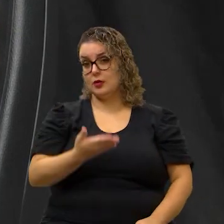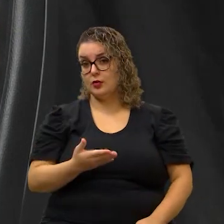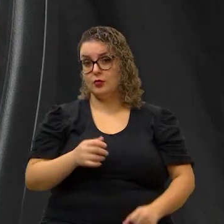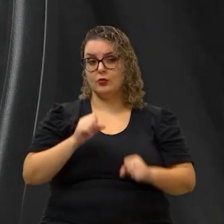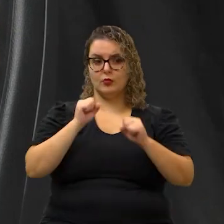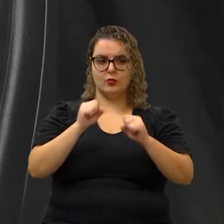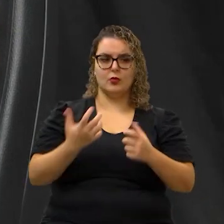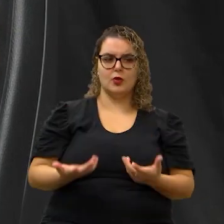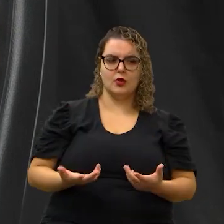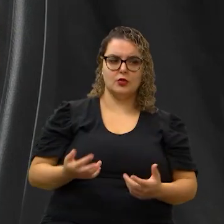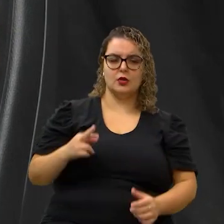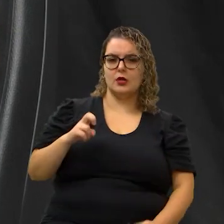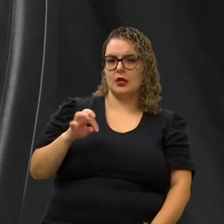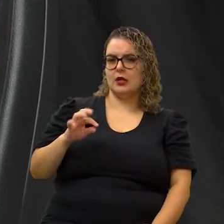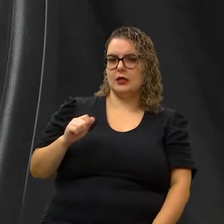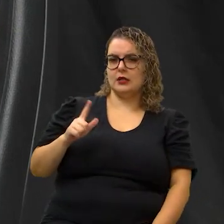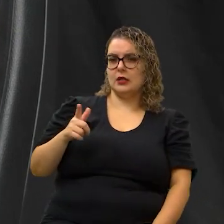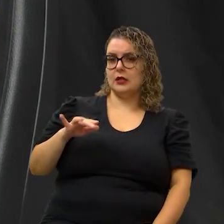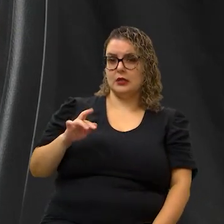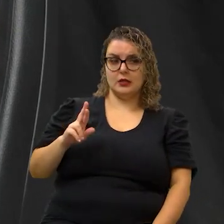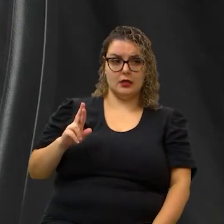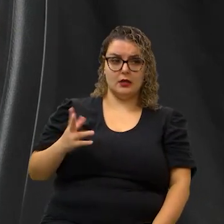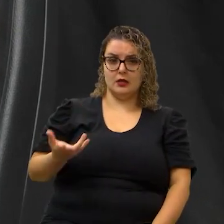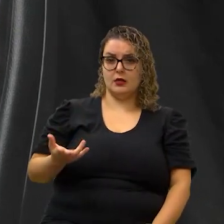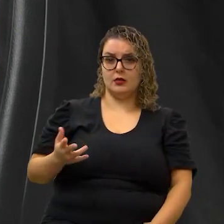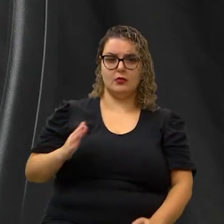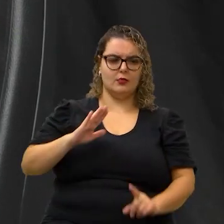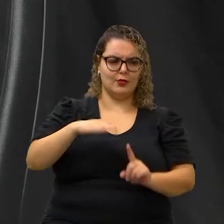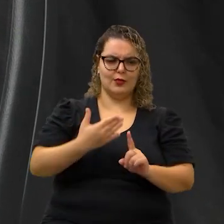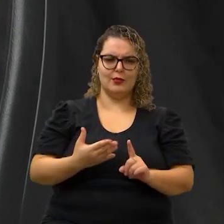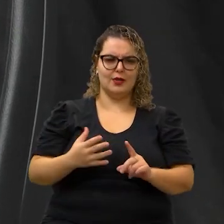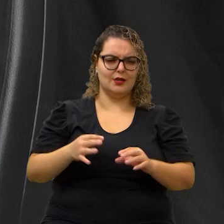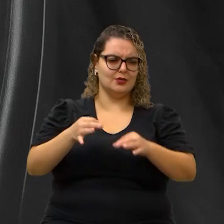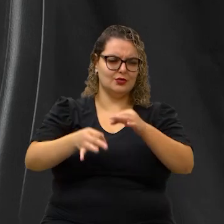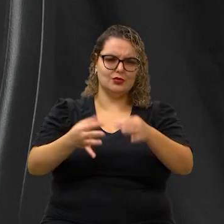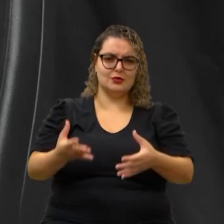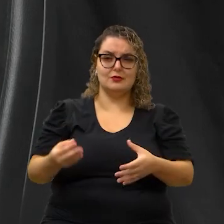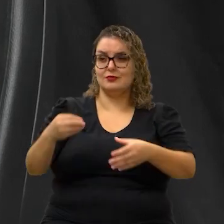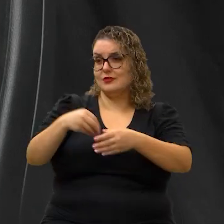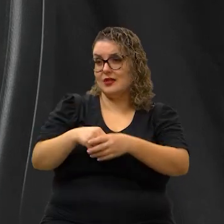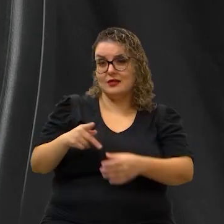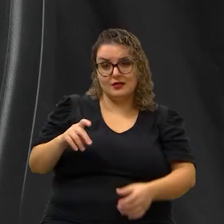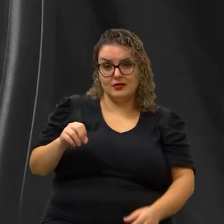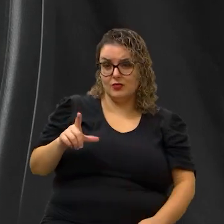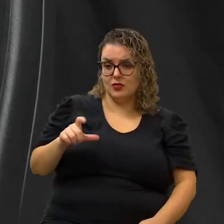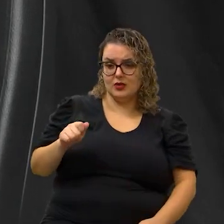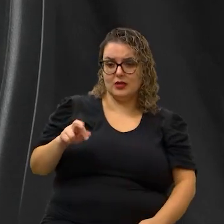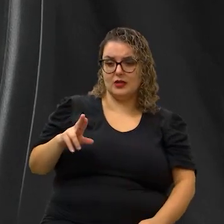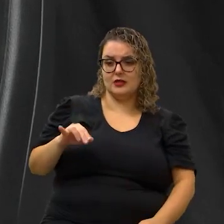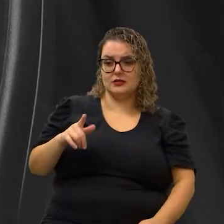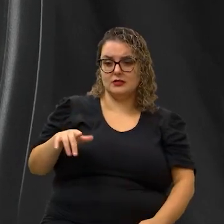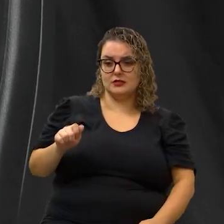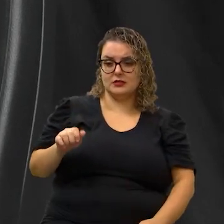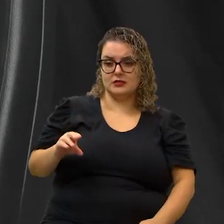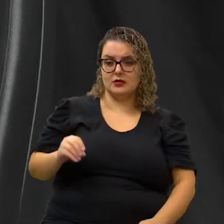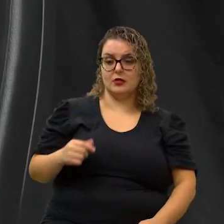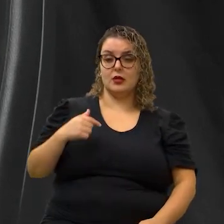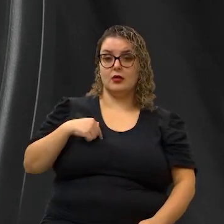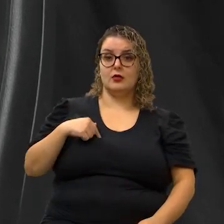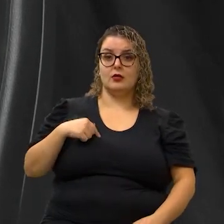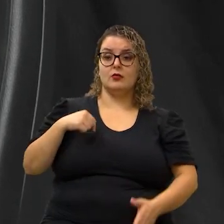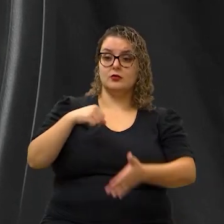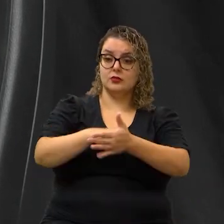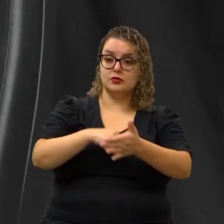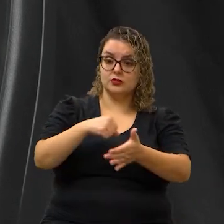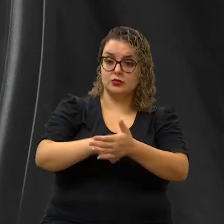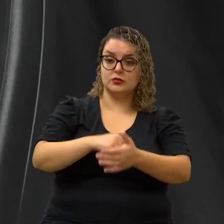para que aquele vereador, você pode retaliar uma homenagem totalmente justa, que nem está dentro da polarização, né? Então, por exemplo, eu fui